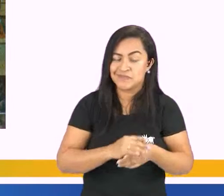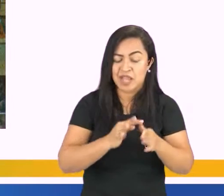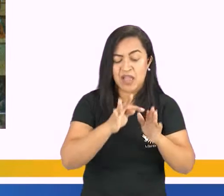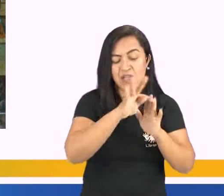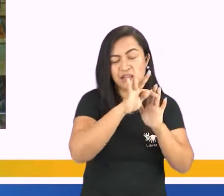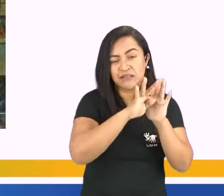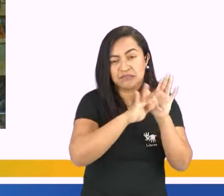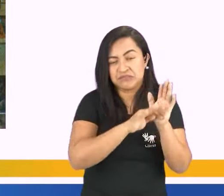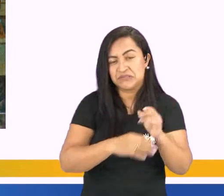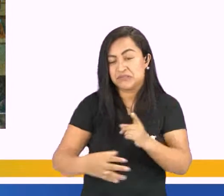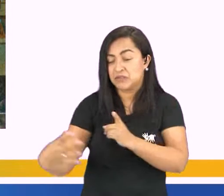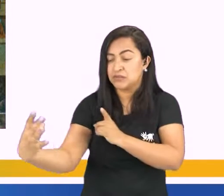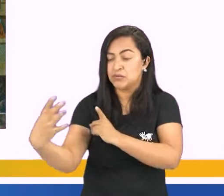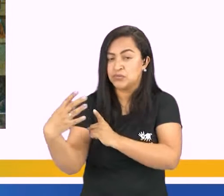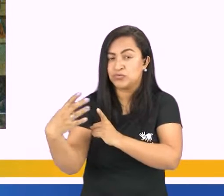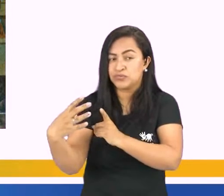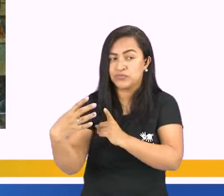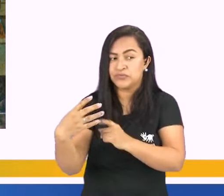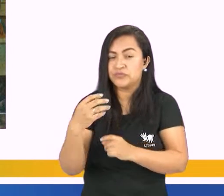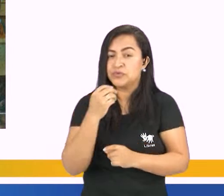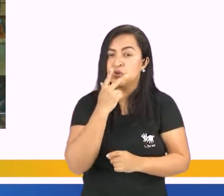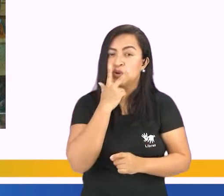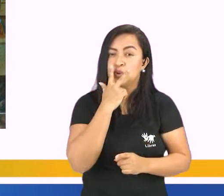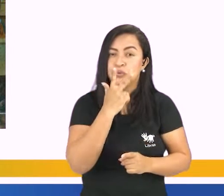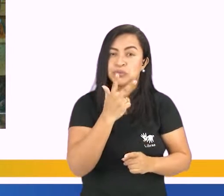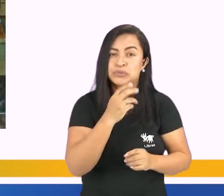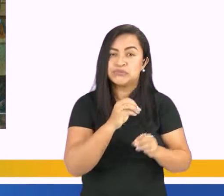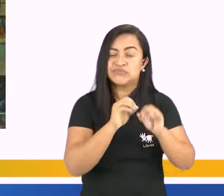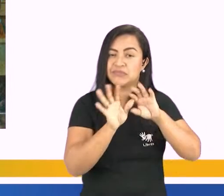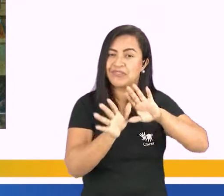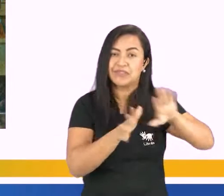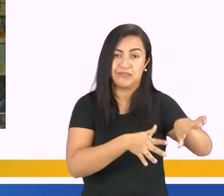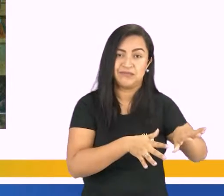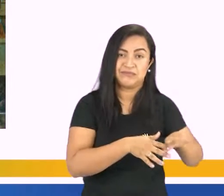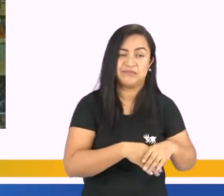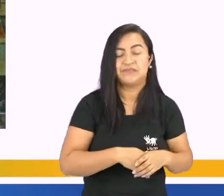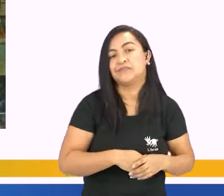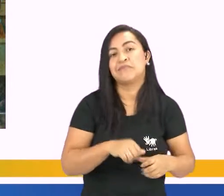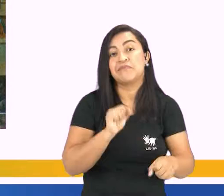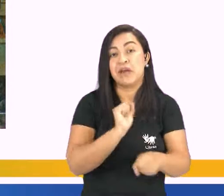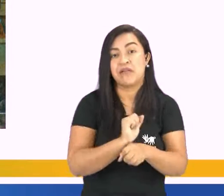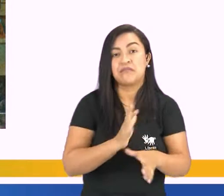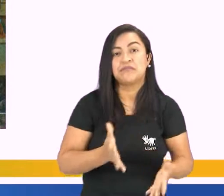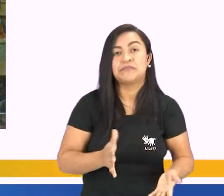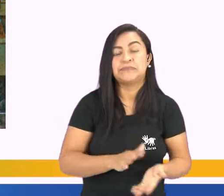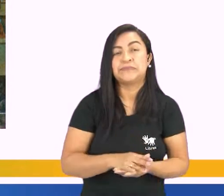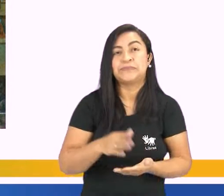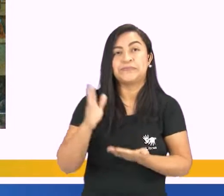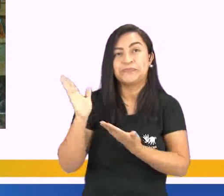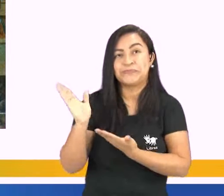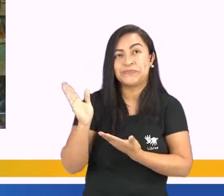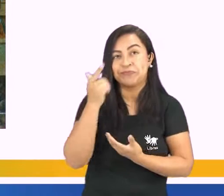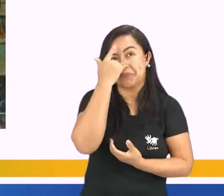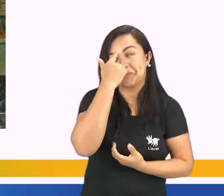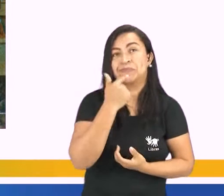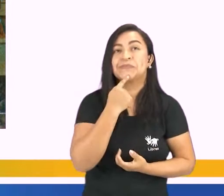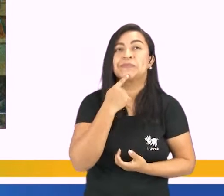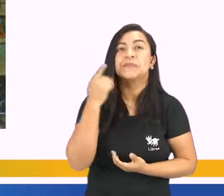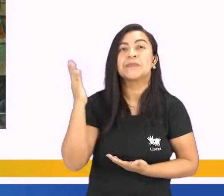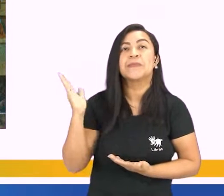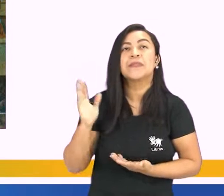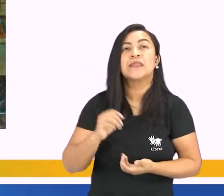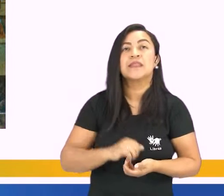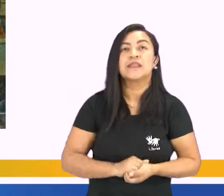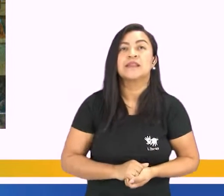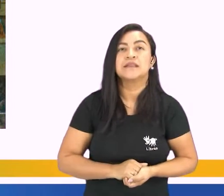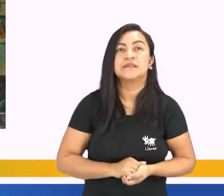leitor fumante a deixar de fumar. Ao lado, nós temos uma outra imagem com o título que diz